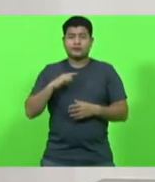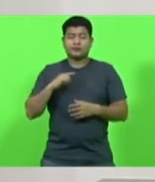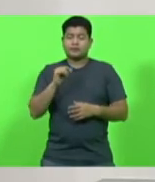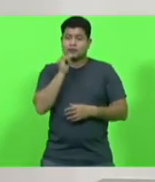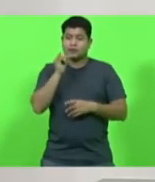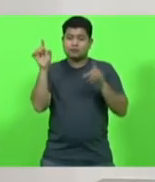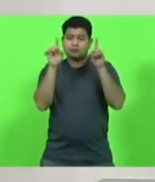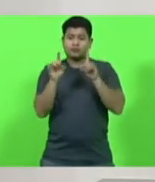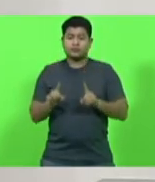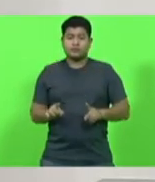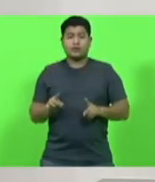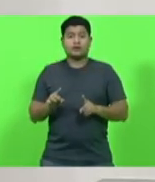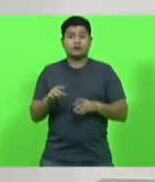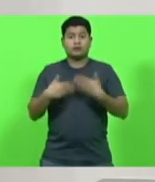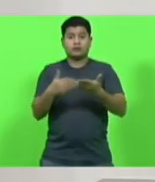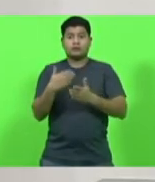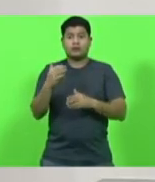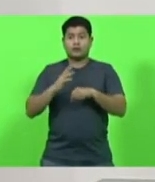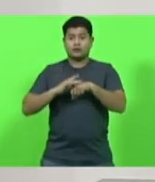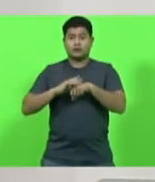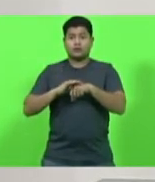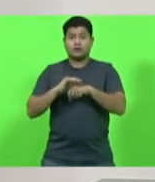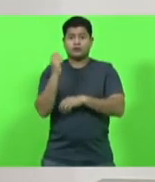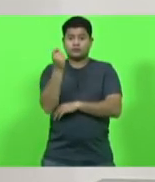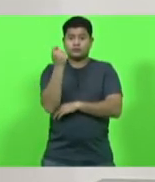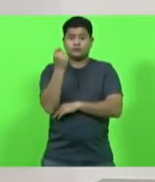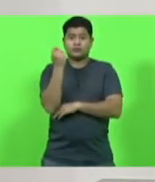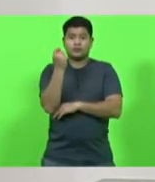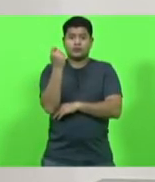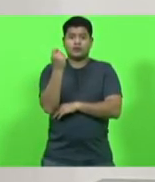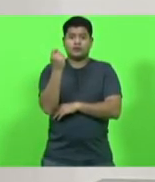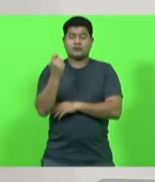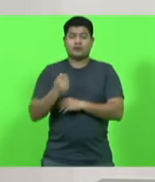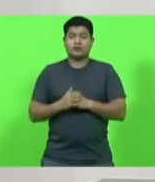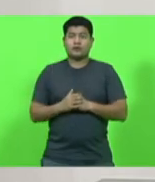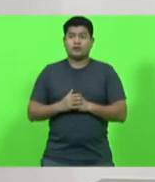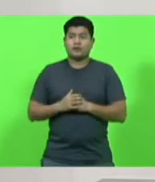doenças gravíssimas, depois incuráveis,